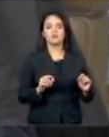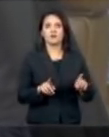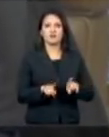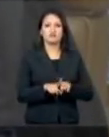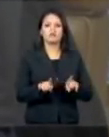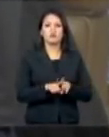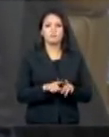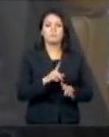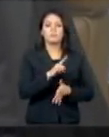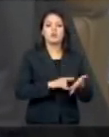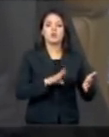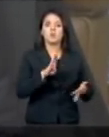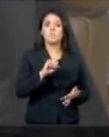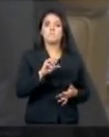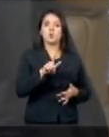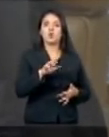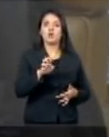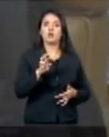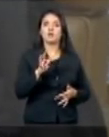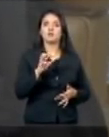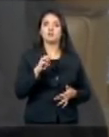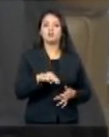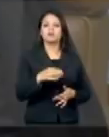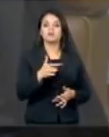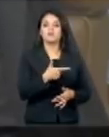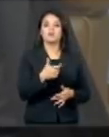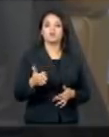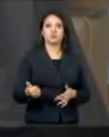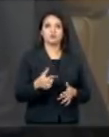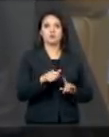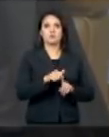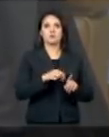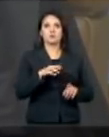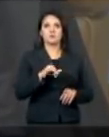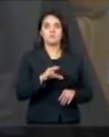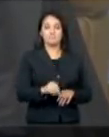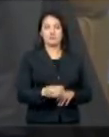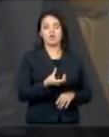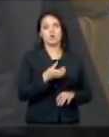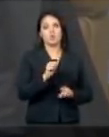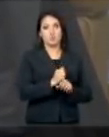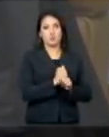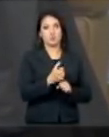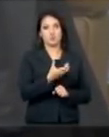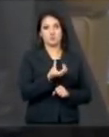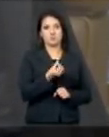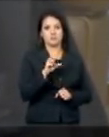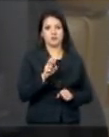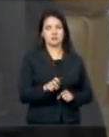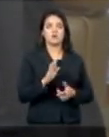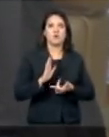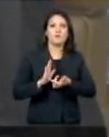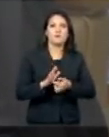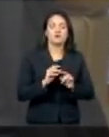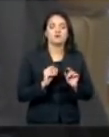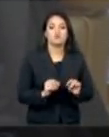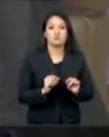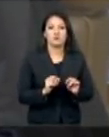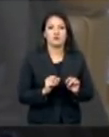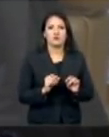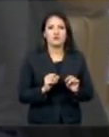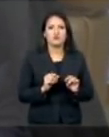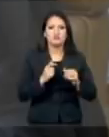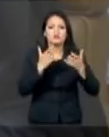e 21 de maio de 1965 que demonstre a aaa o sentido de perseguição política